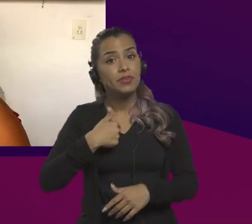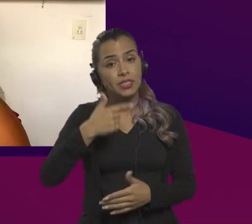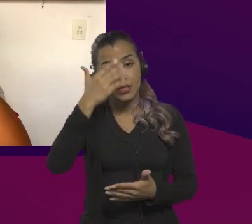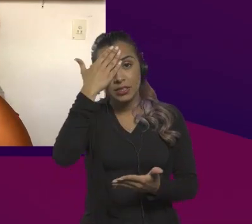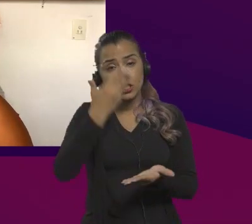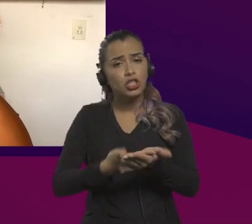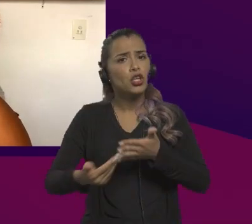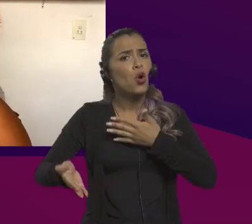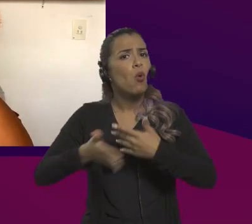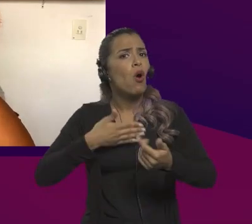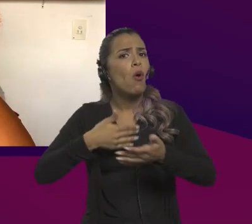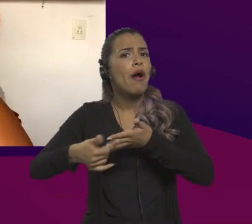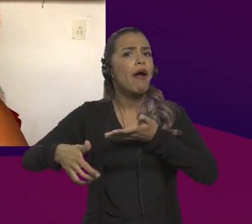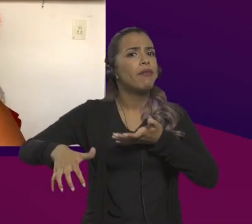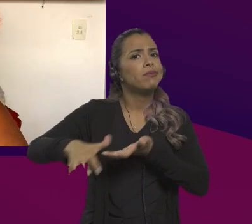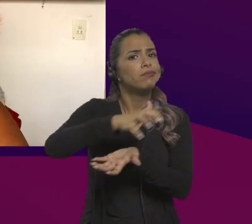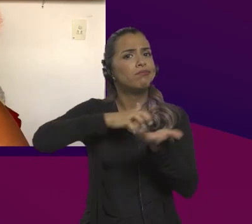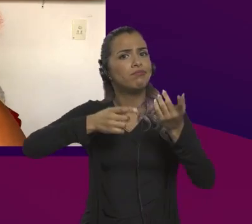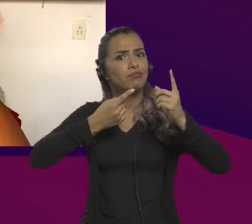qualquer evolução,